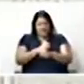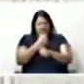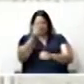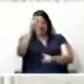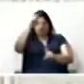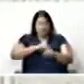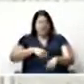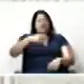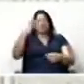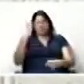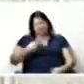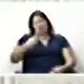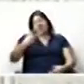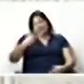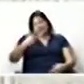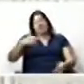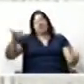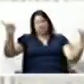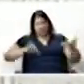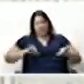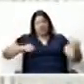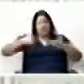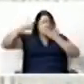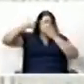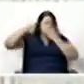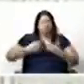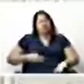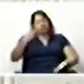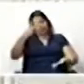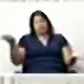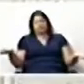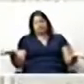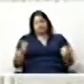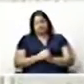esse tipo de maltrato, que foi um sequestro relâmpago.